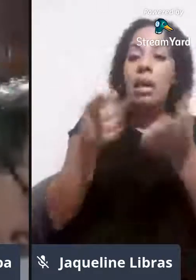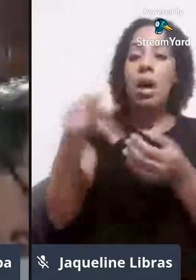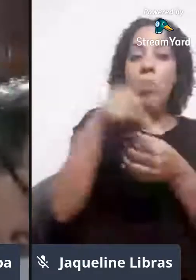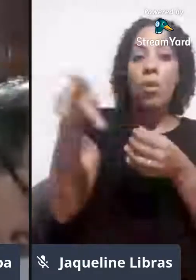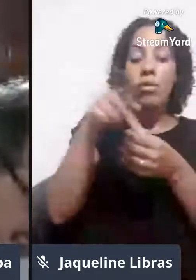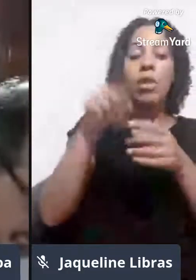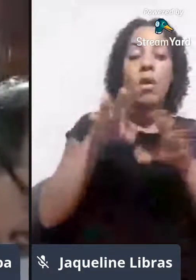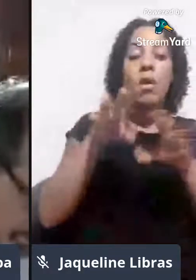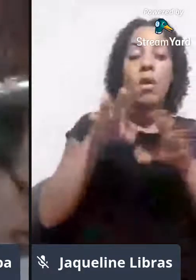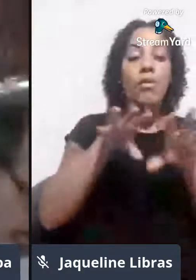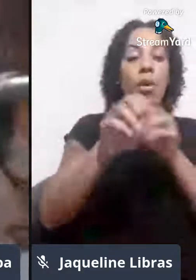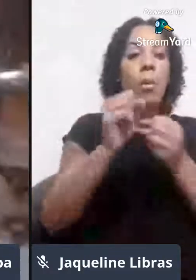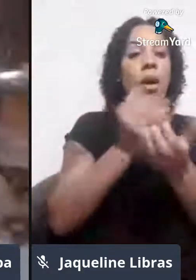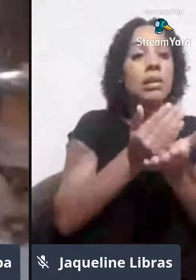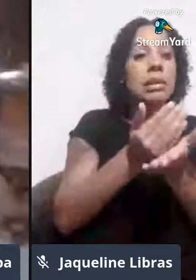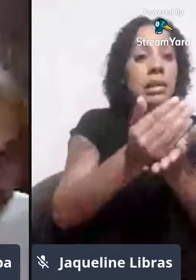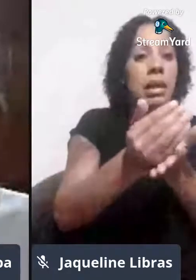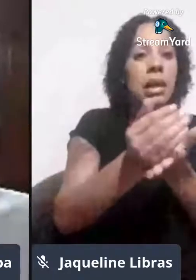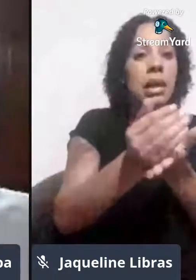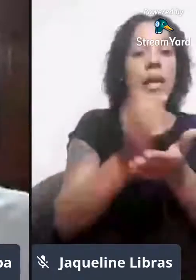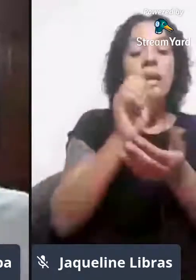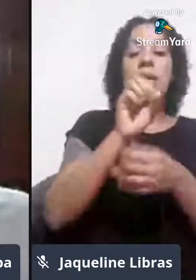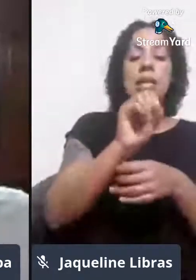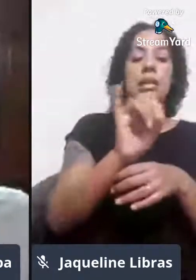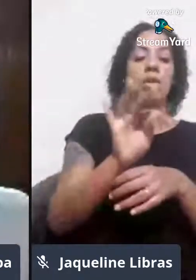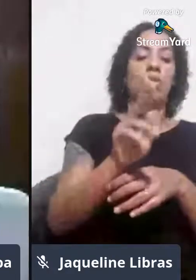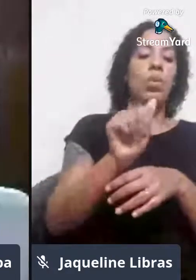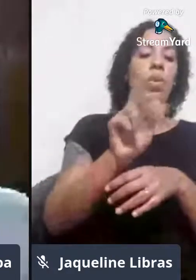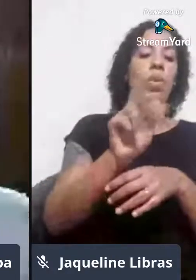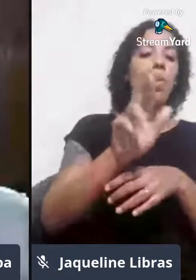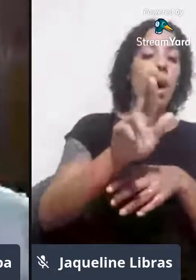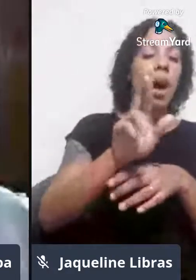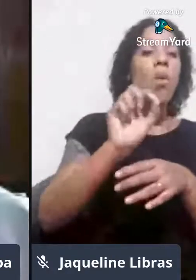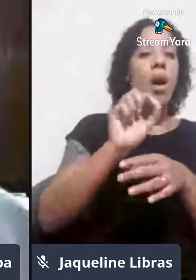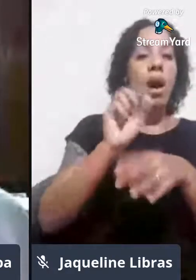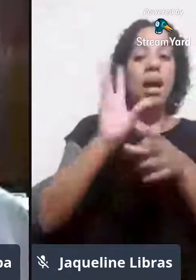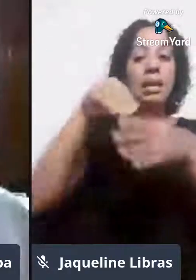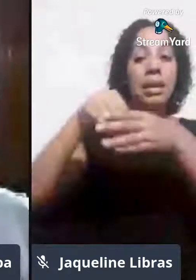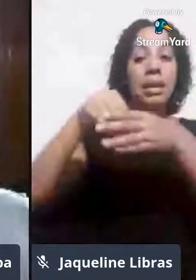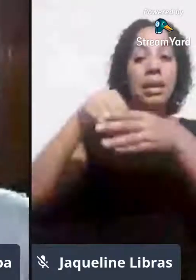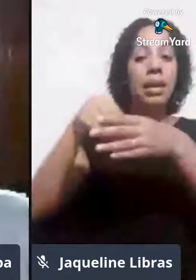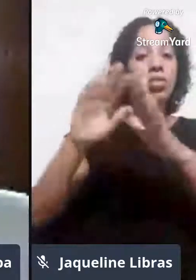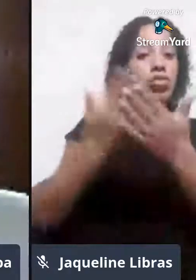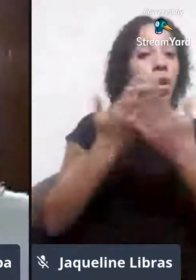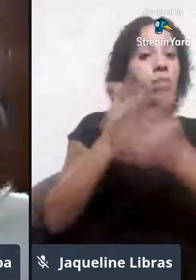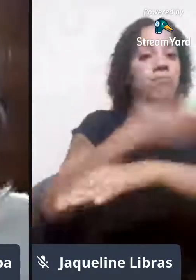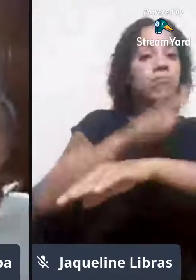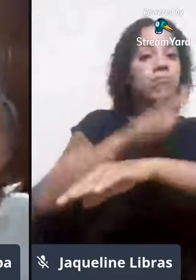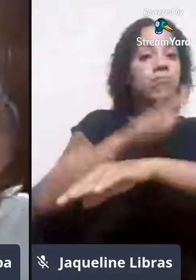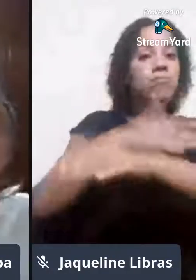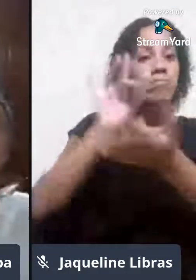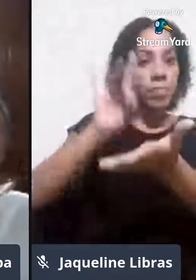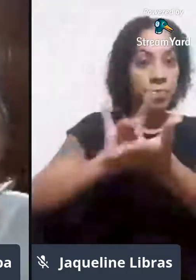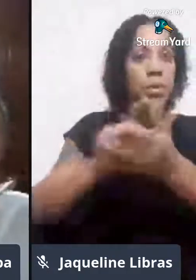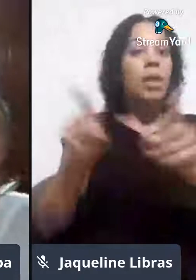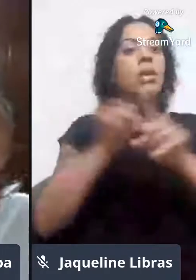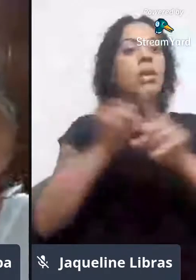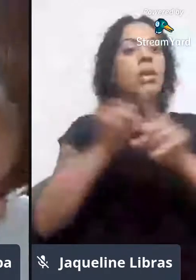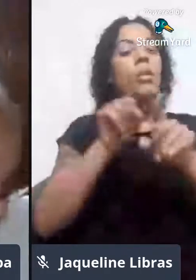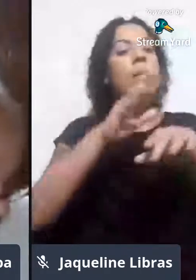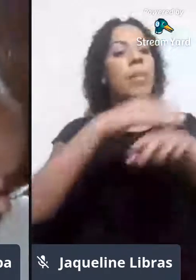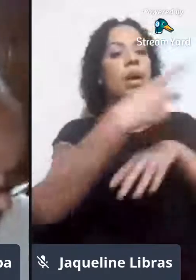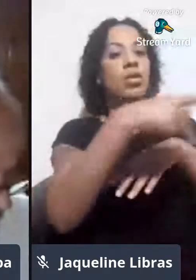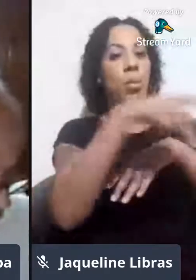inicial esse situar-se na prática da escola, né, e mesmo para o professor que,